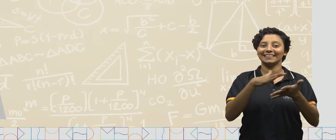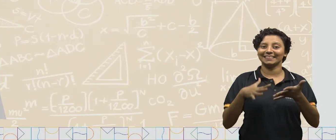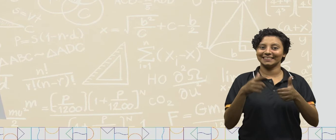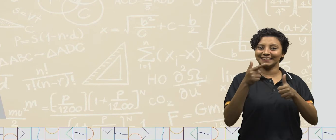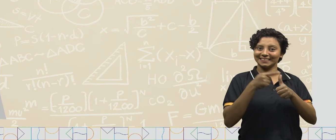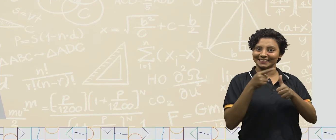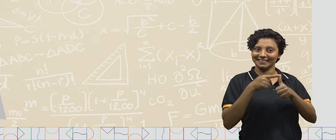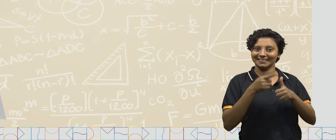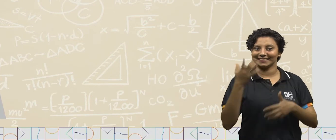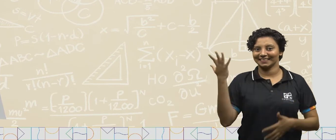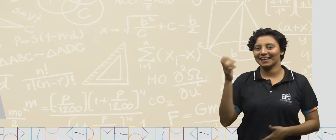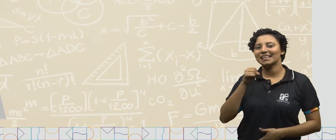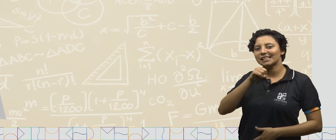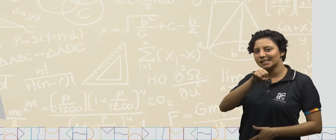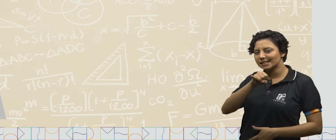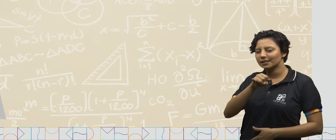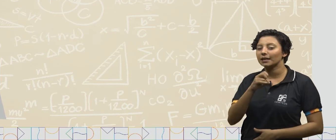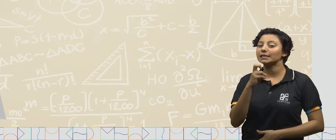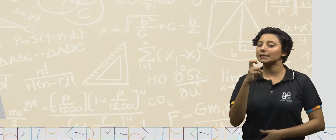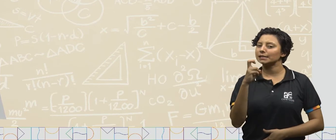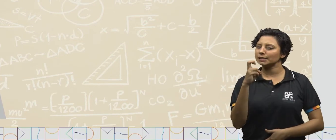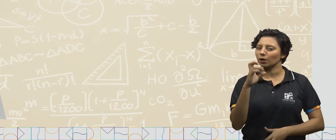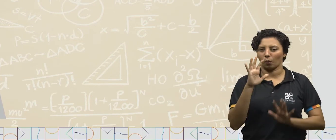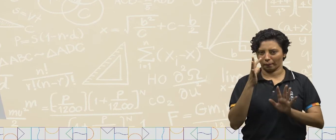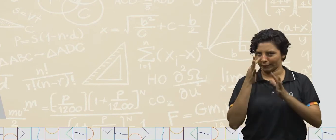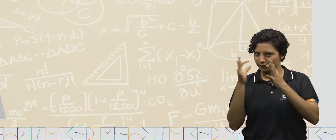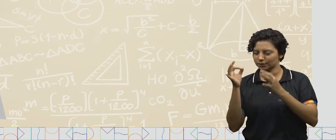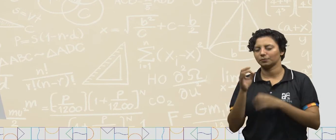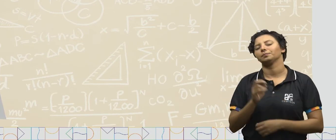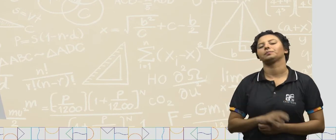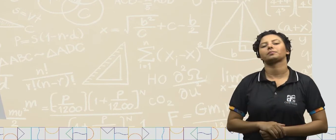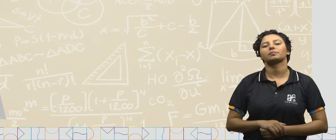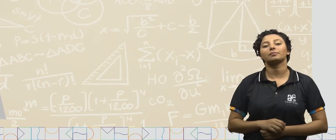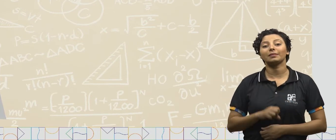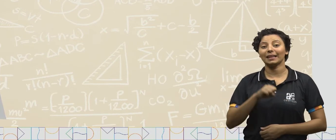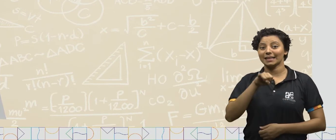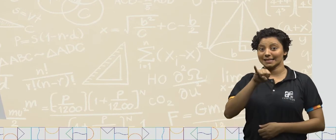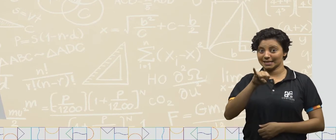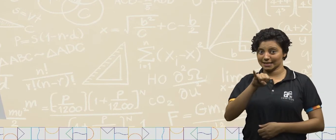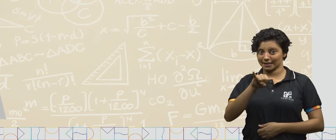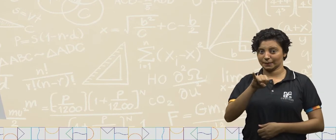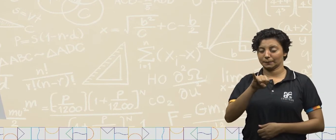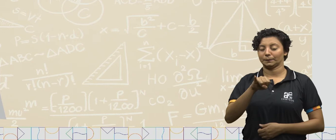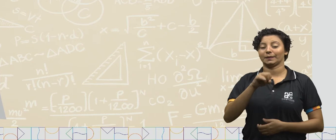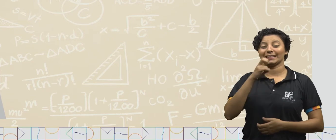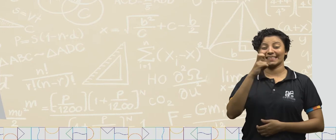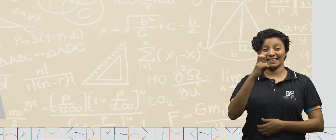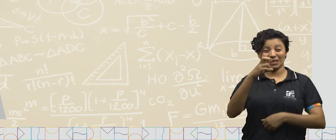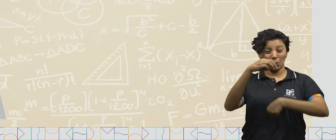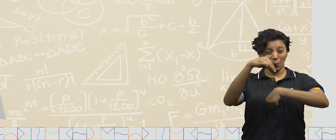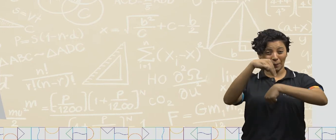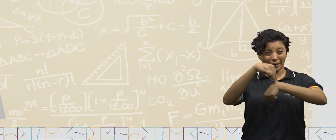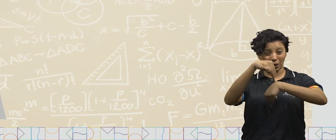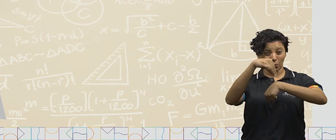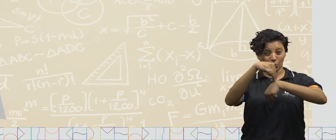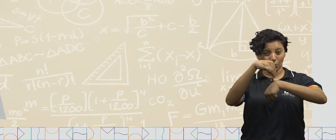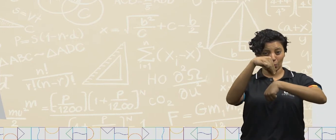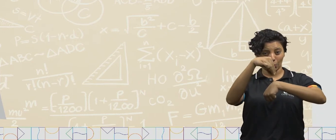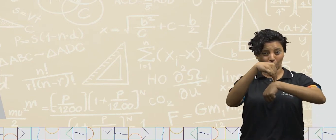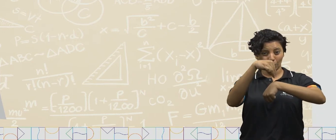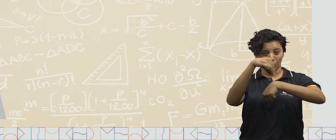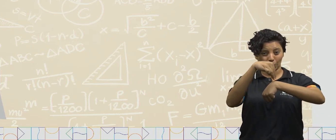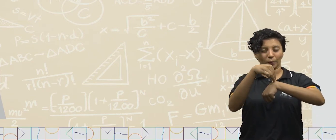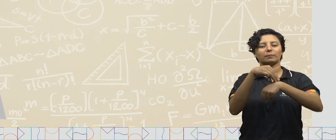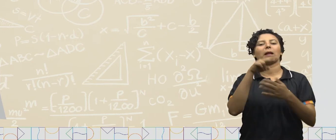Atividade na tela. Se eu levo, preste bem atenção, se eu levo 5